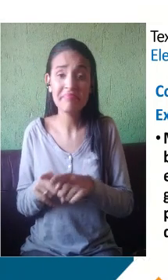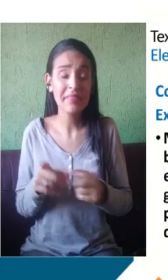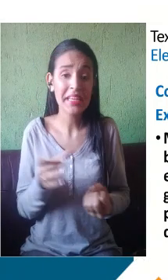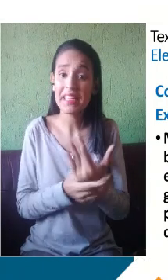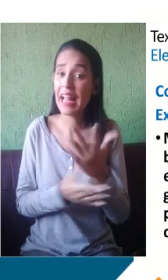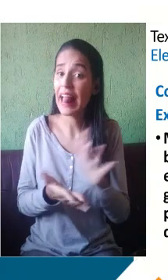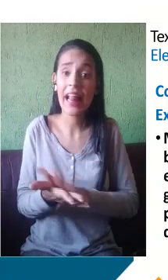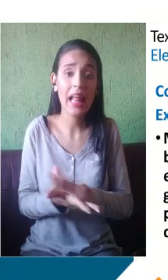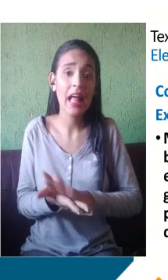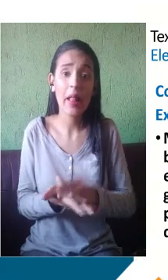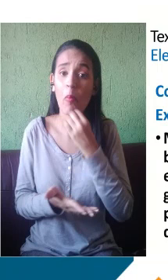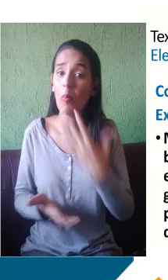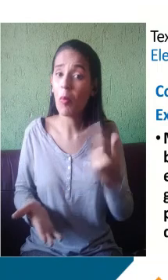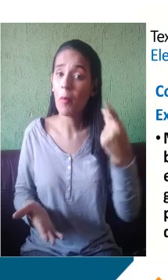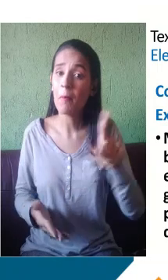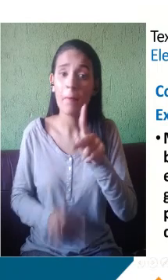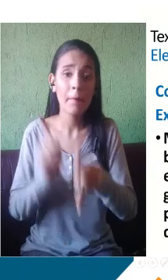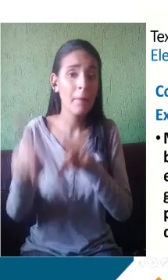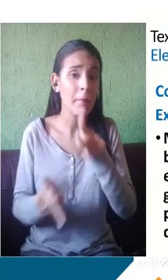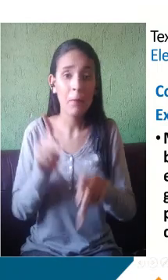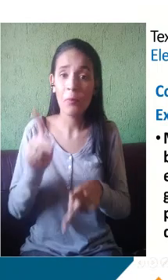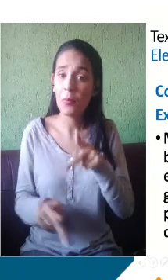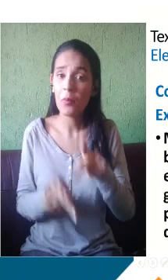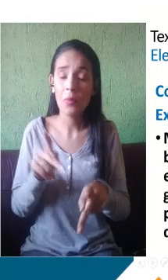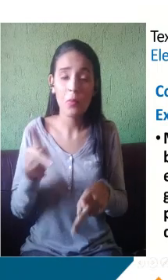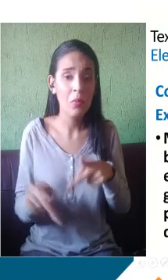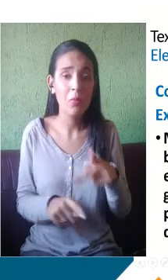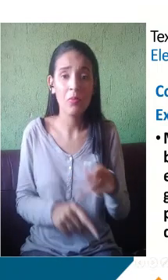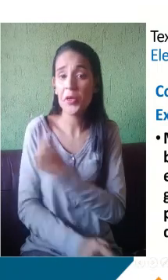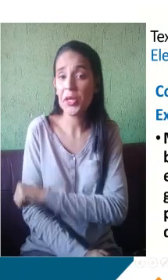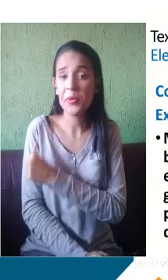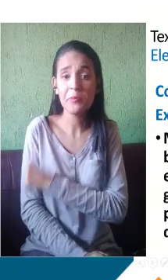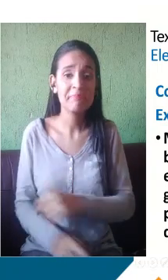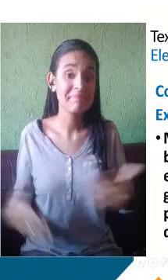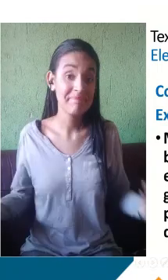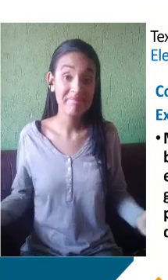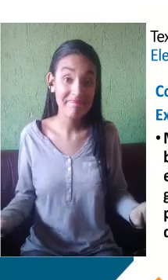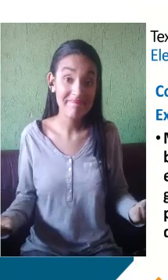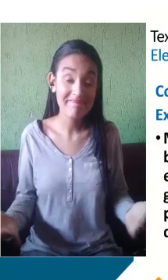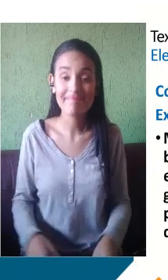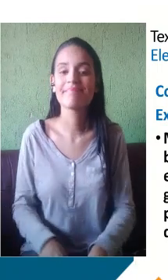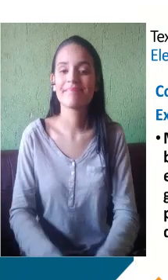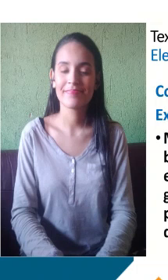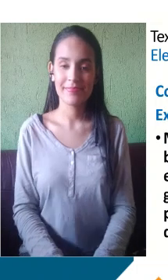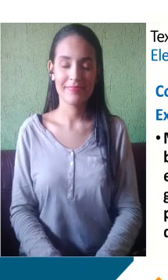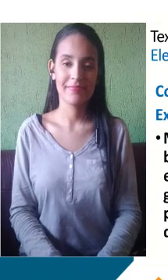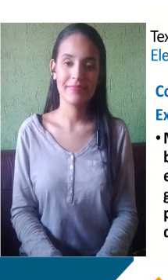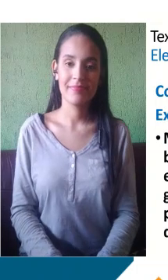carioca. Vejam que essas duas informações justificam o fato das Olimpíadas serem